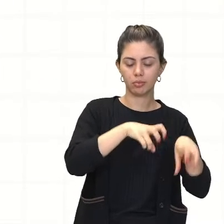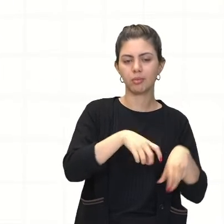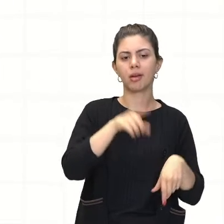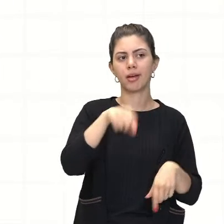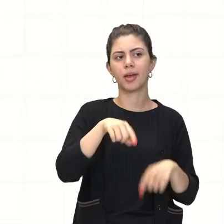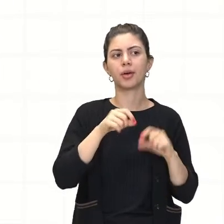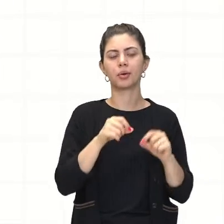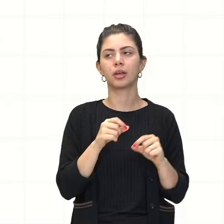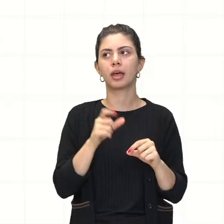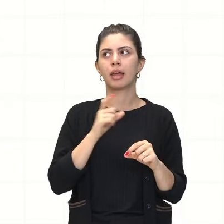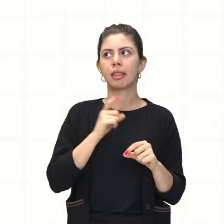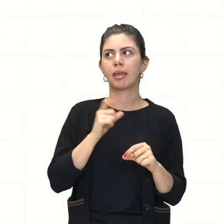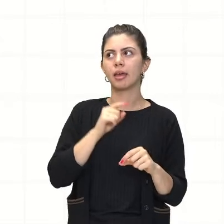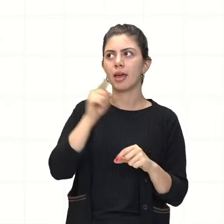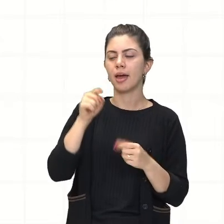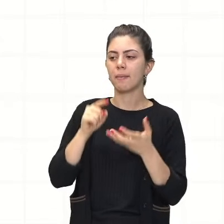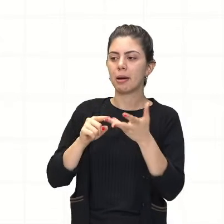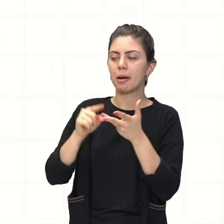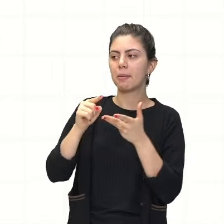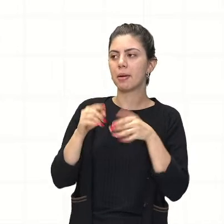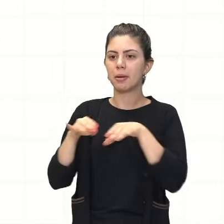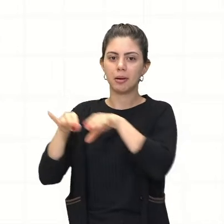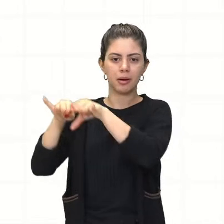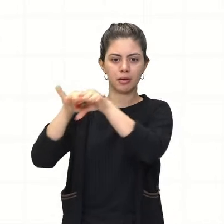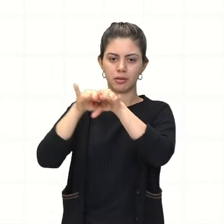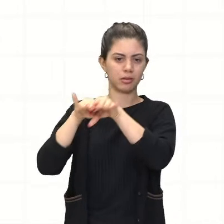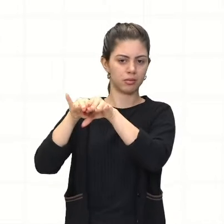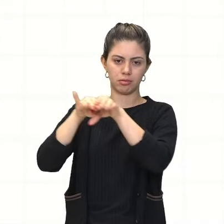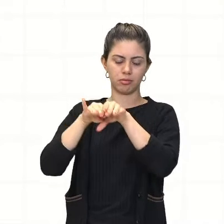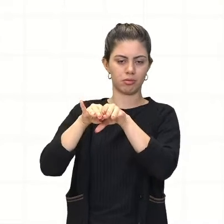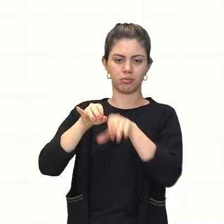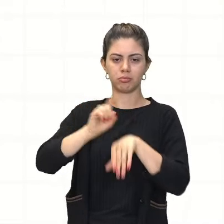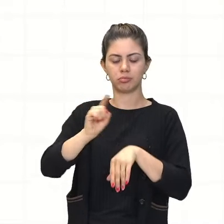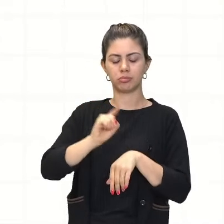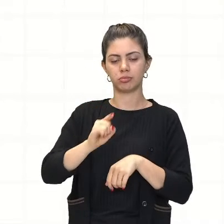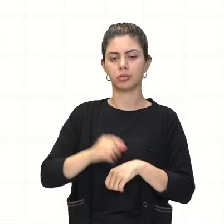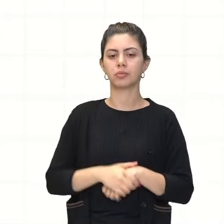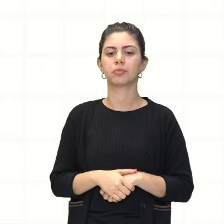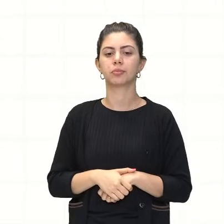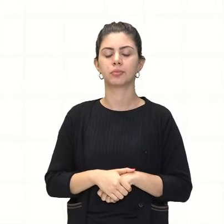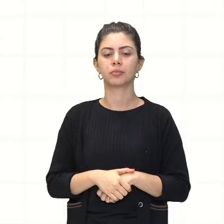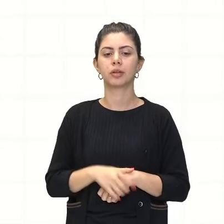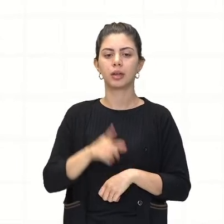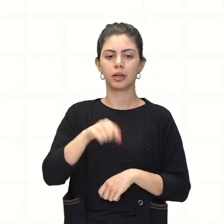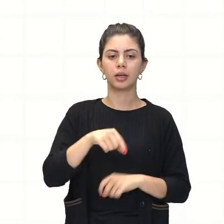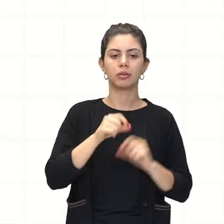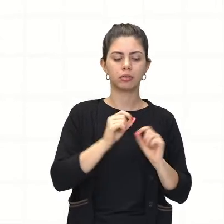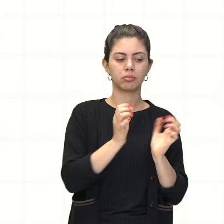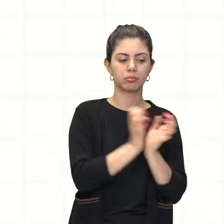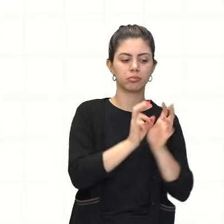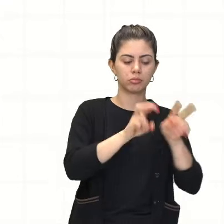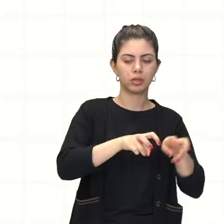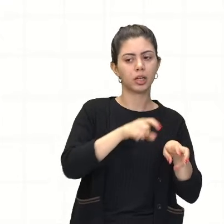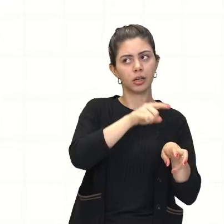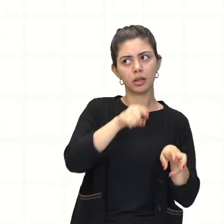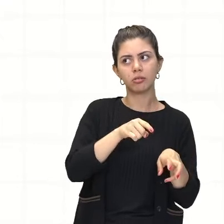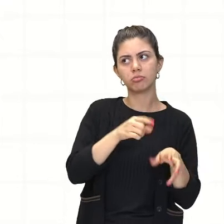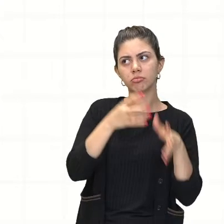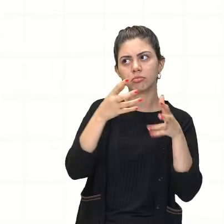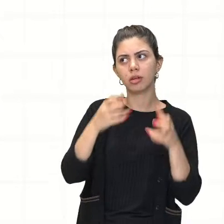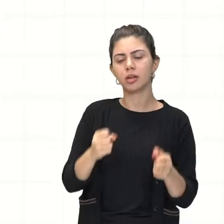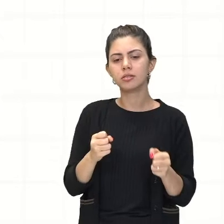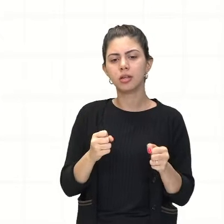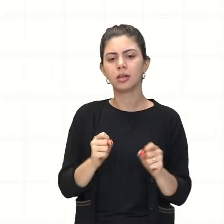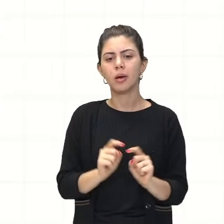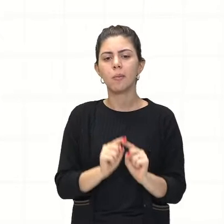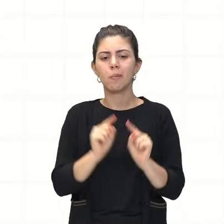têm os mesmos privilégios da alta nobreza, que apoia a ascensão de Dona Beatriz,